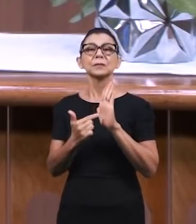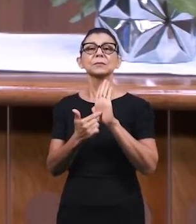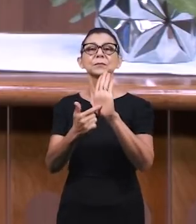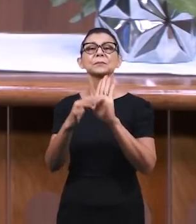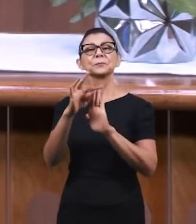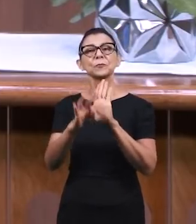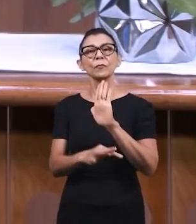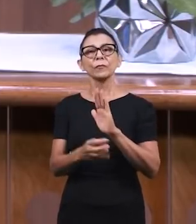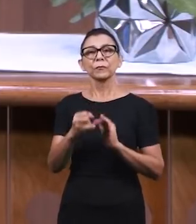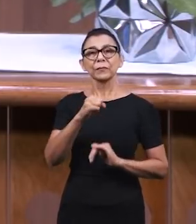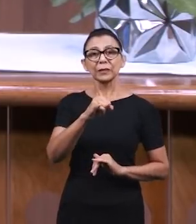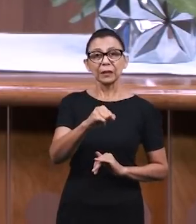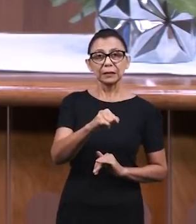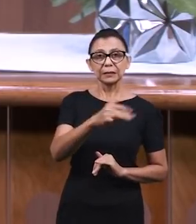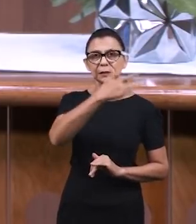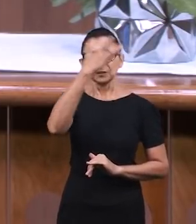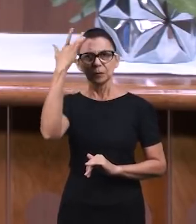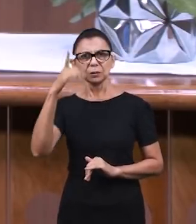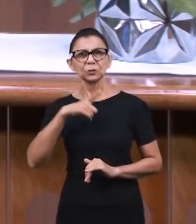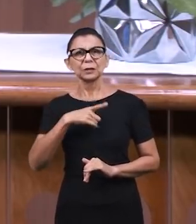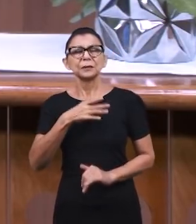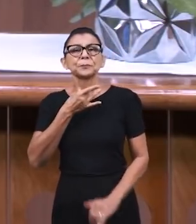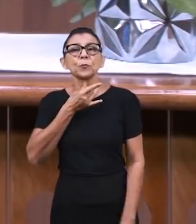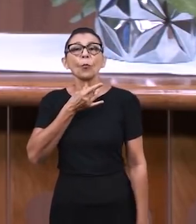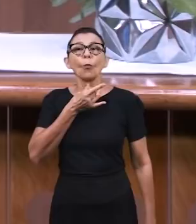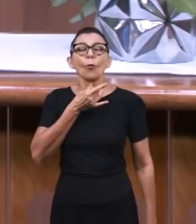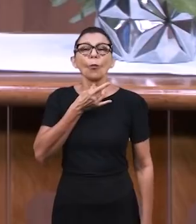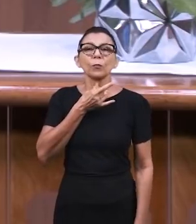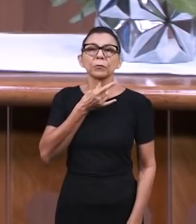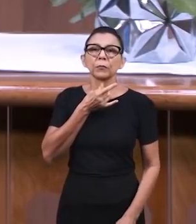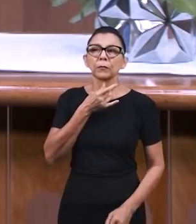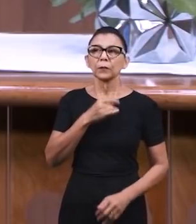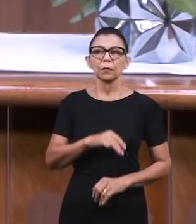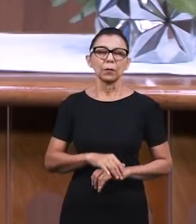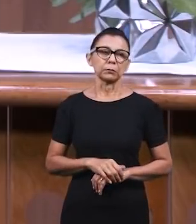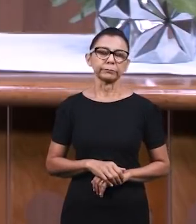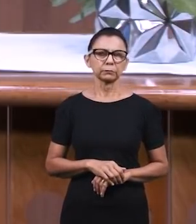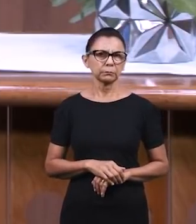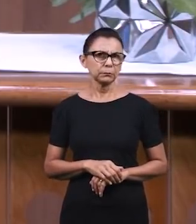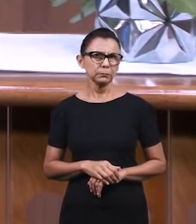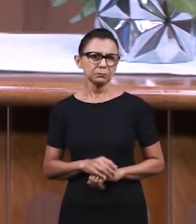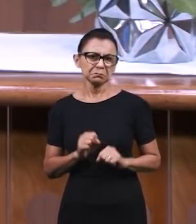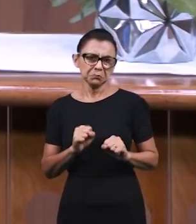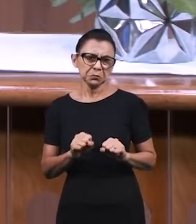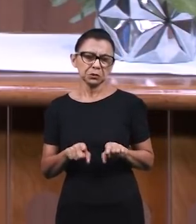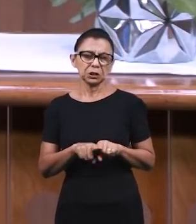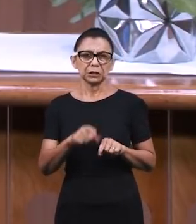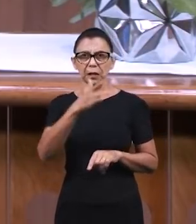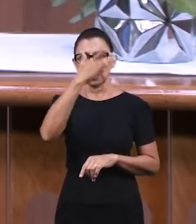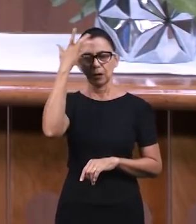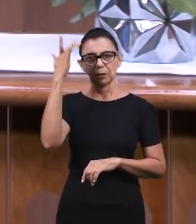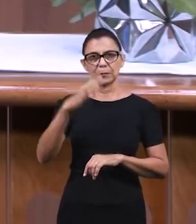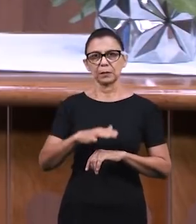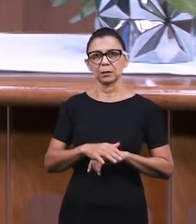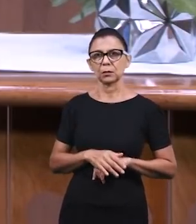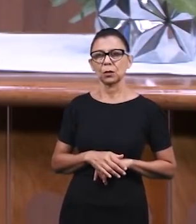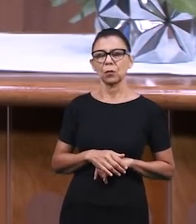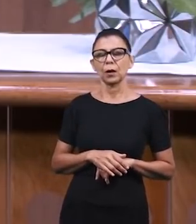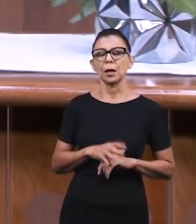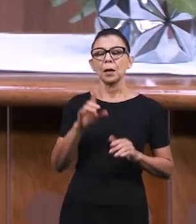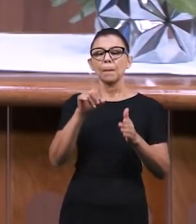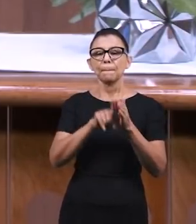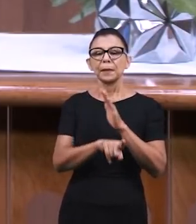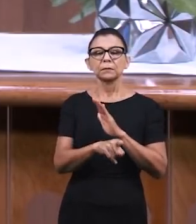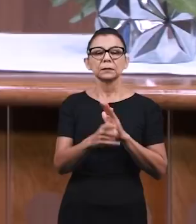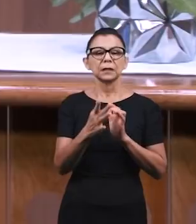aquilo que Jesus disse àquela multidão. Se alguém tem sede, alguém poderia naquela época chegar perto dele e dizer: mas o senhor tem o quê? O senhor está trazendo